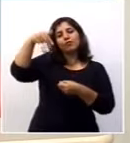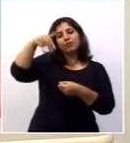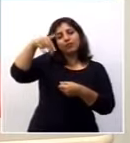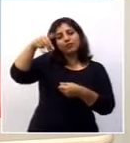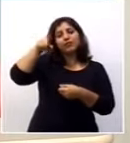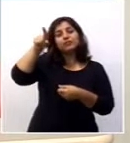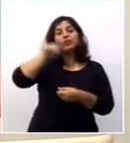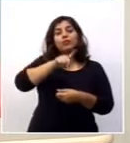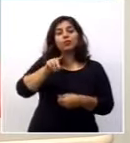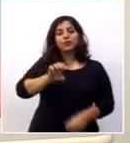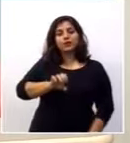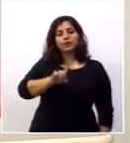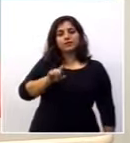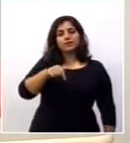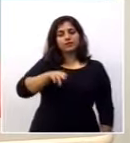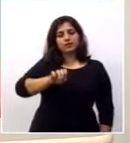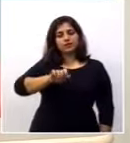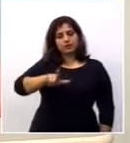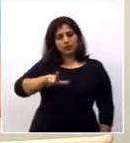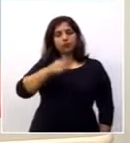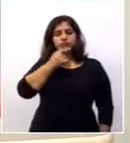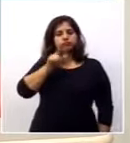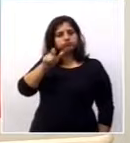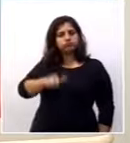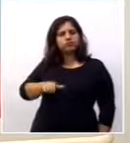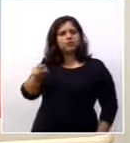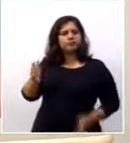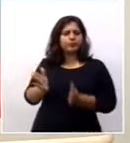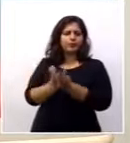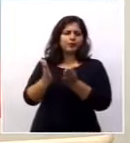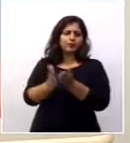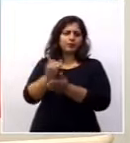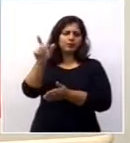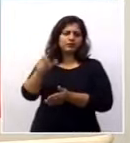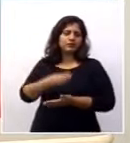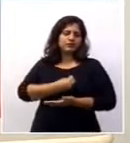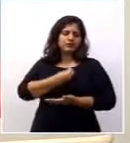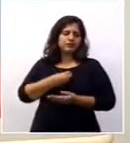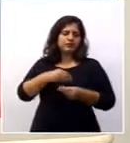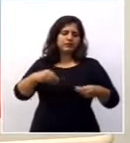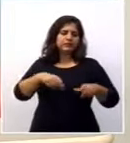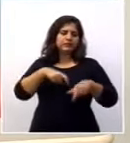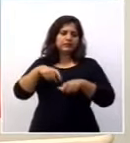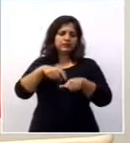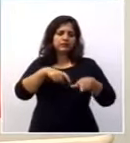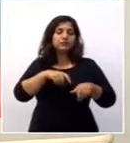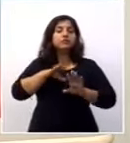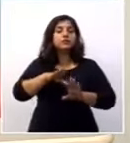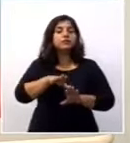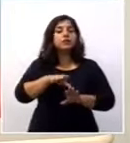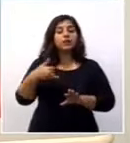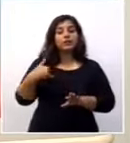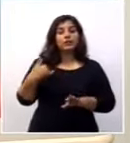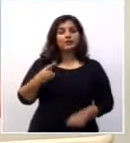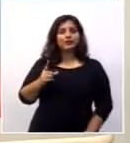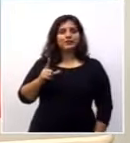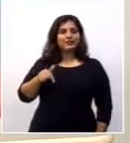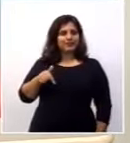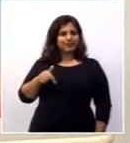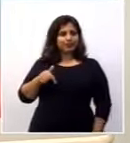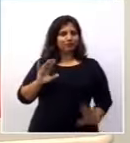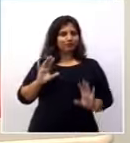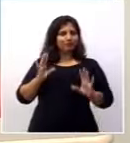chamado Ezequiel. Ele era um rapaz pobre, vivia da terra, e quando ele completou 17